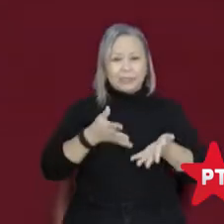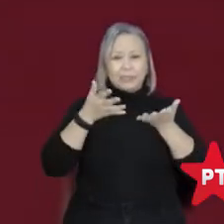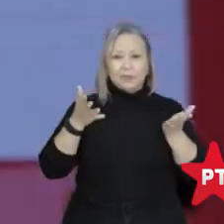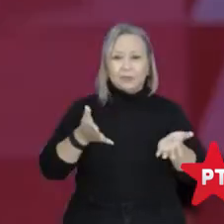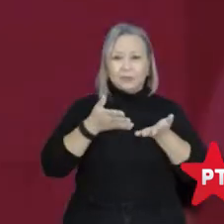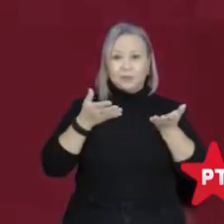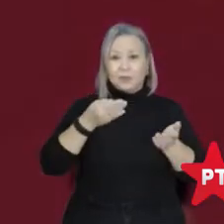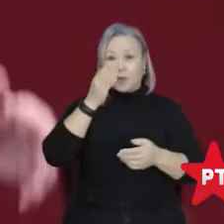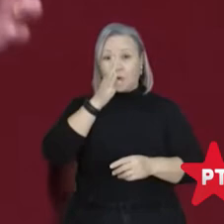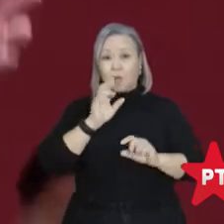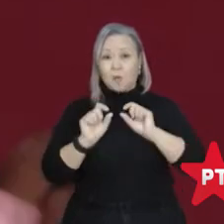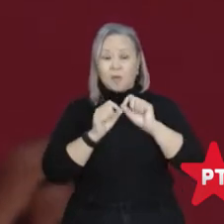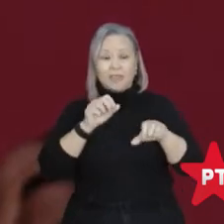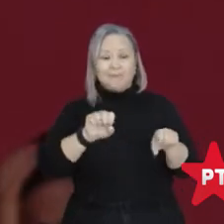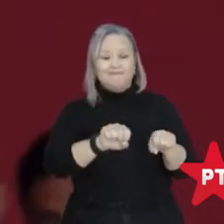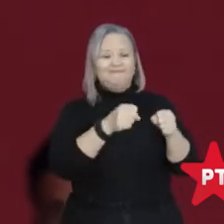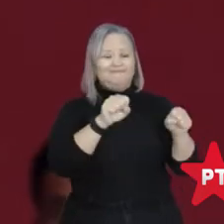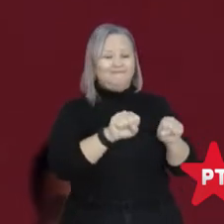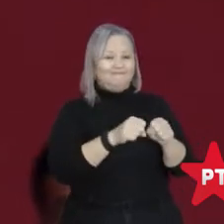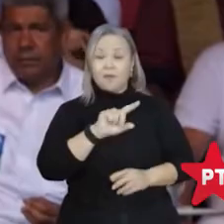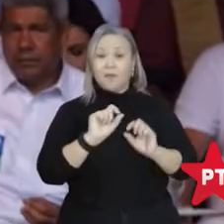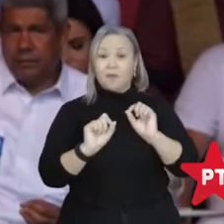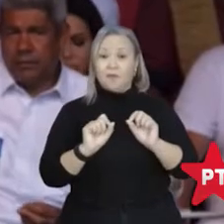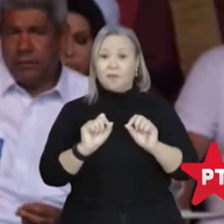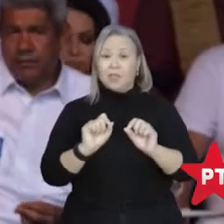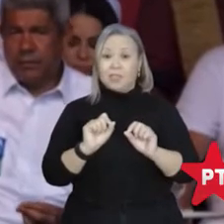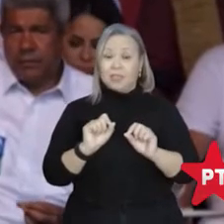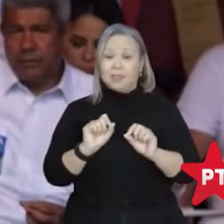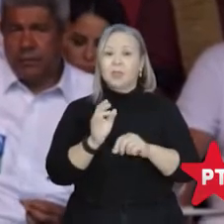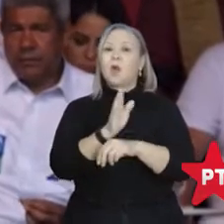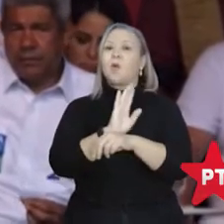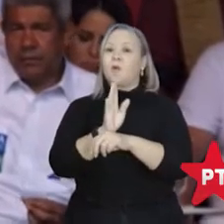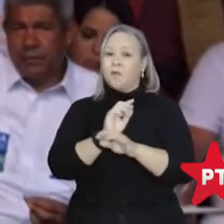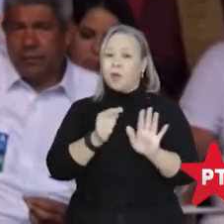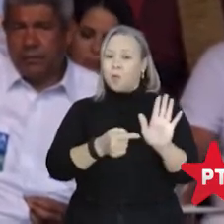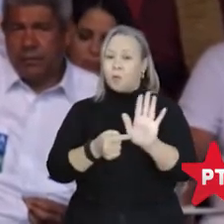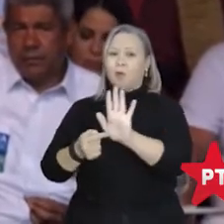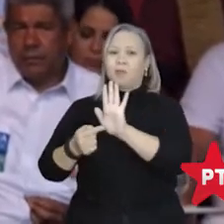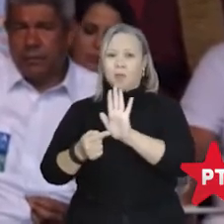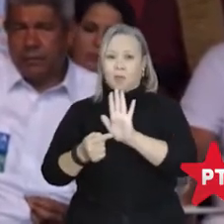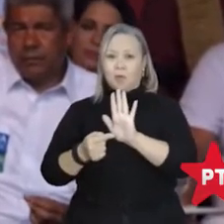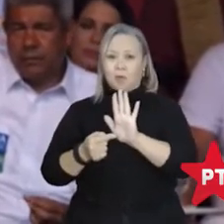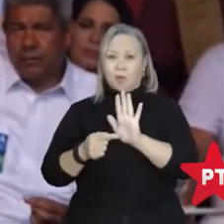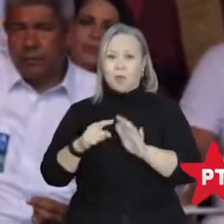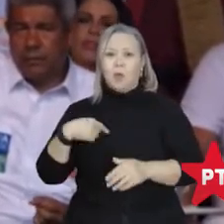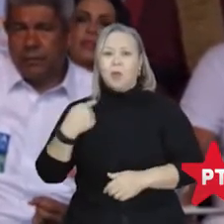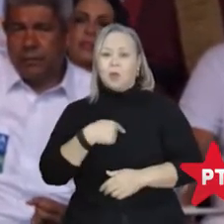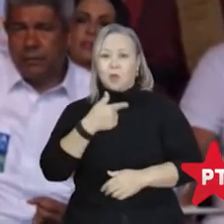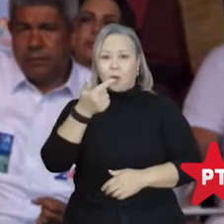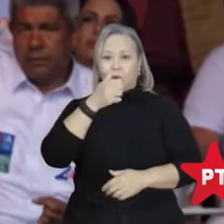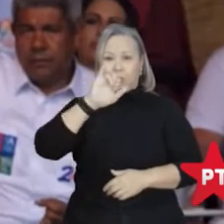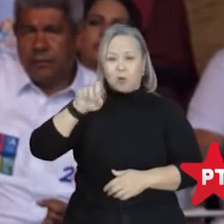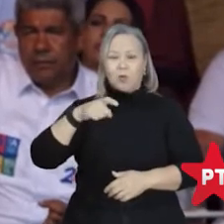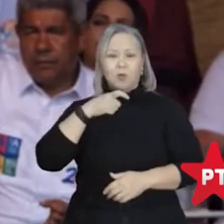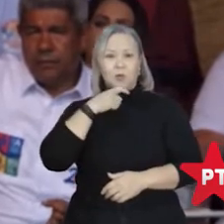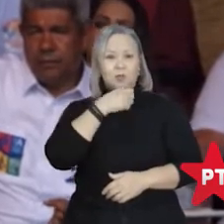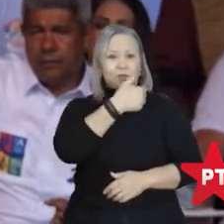mata o Brasil que odeia Nós come dois de julho de 1823